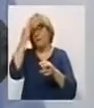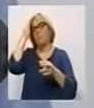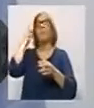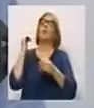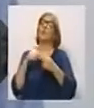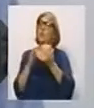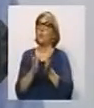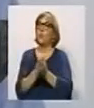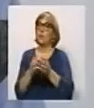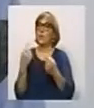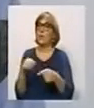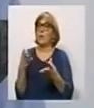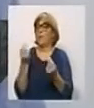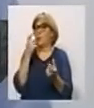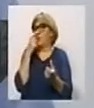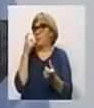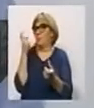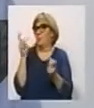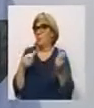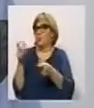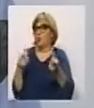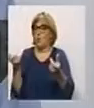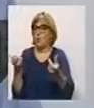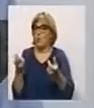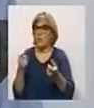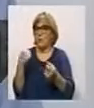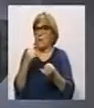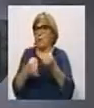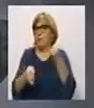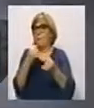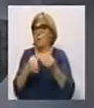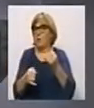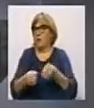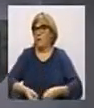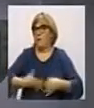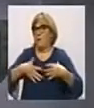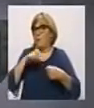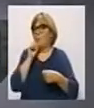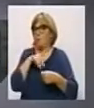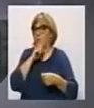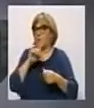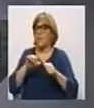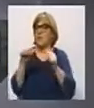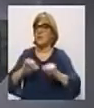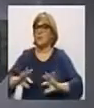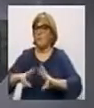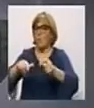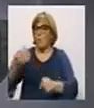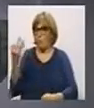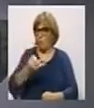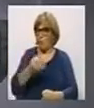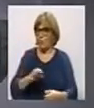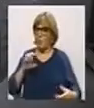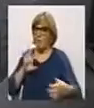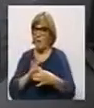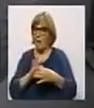que tenha muitas pessoas e que corra o risco de estar infectado, não é? O sistema desenvolvido no Porto, numa parceria